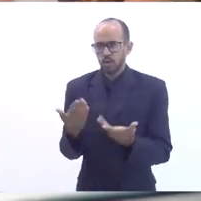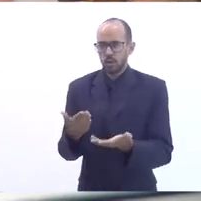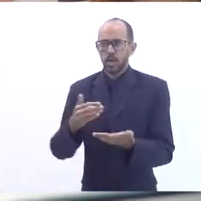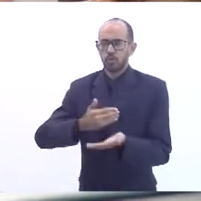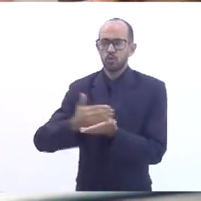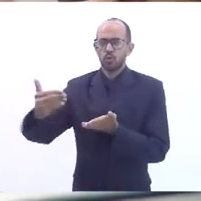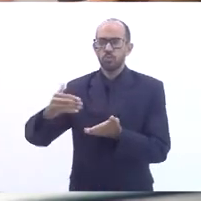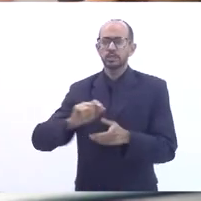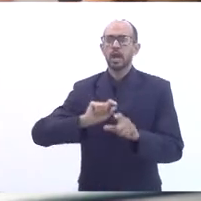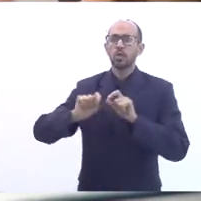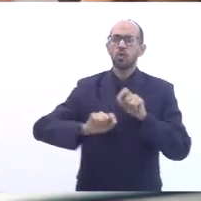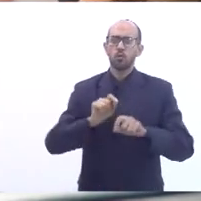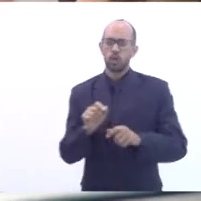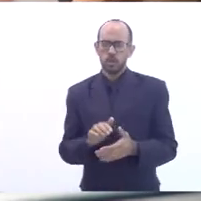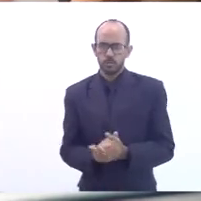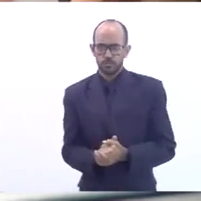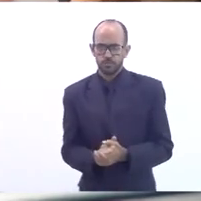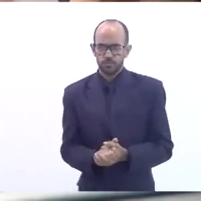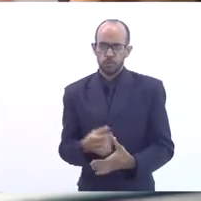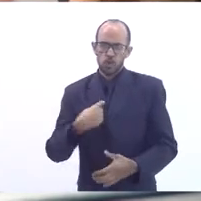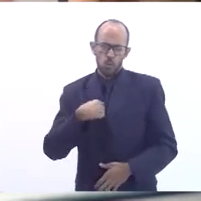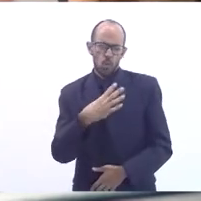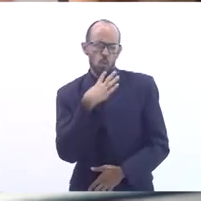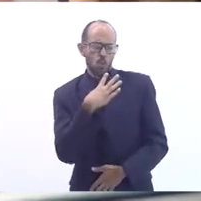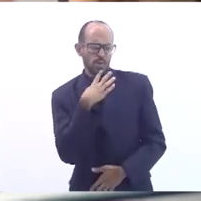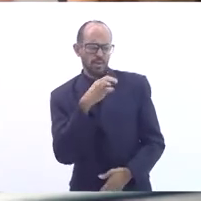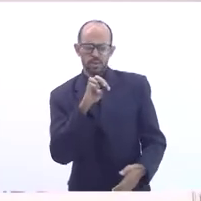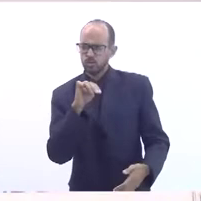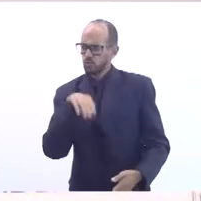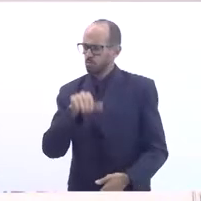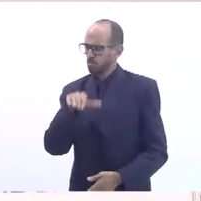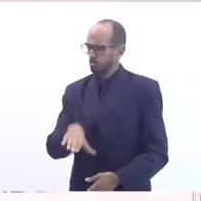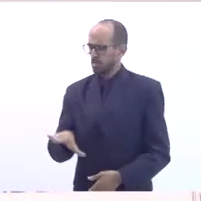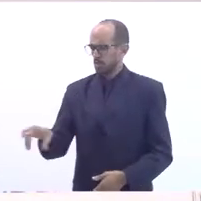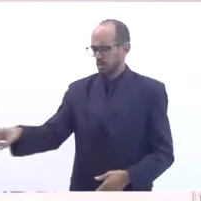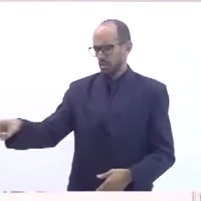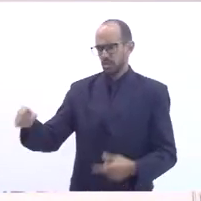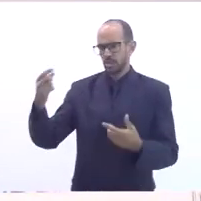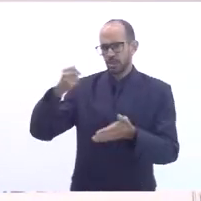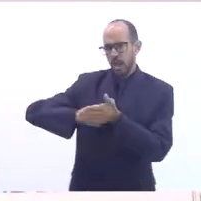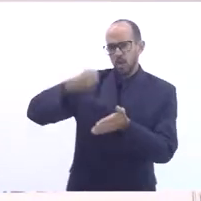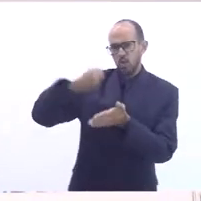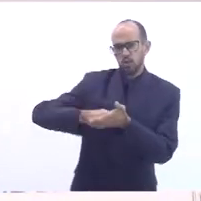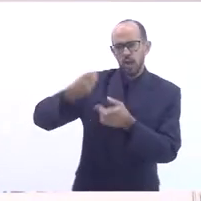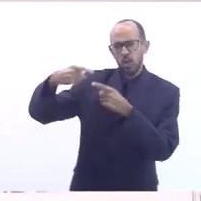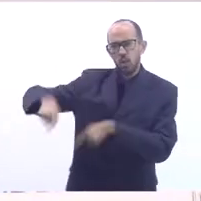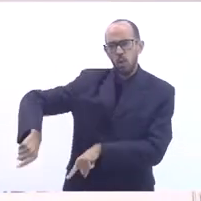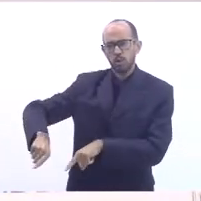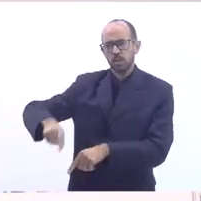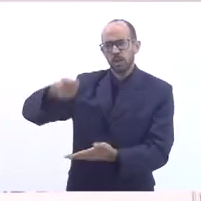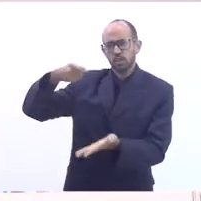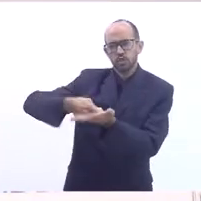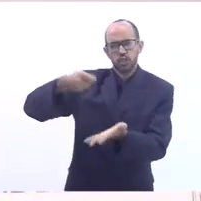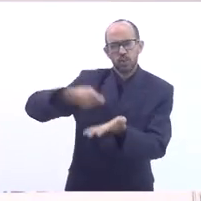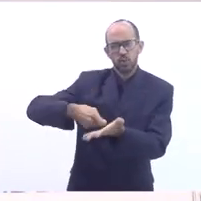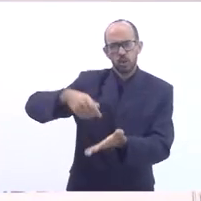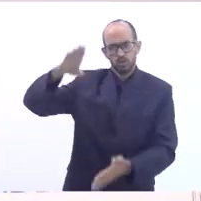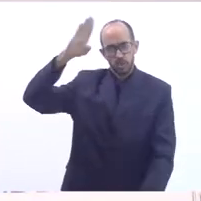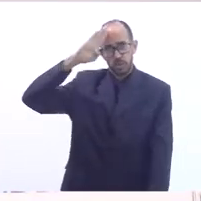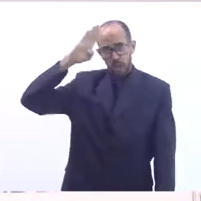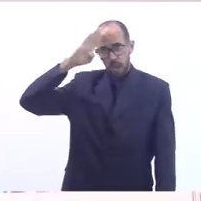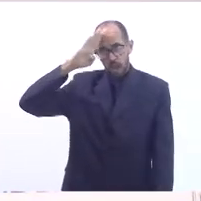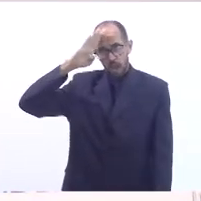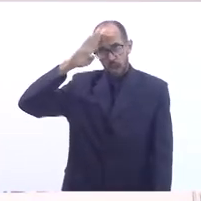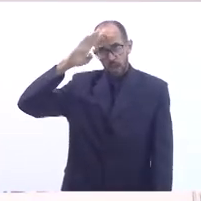inicialmente dizer que eu conheço o link da luta contra a ditadura militar eu sou uma família